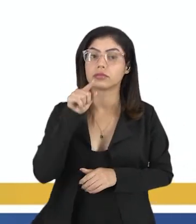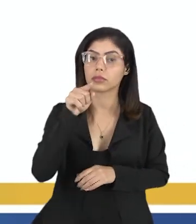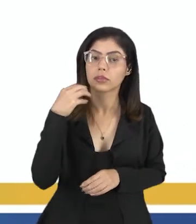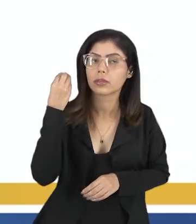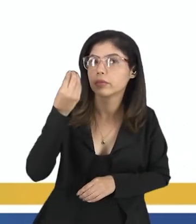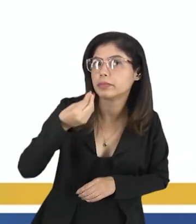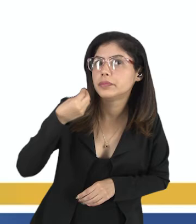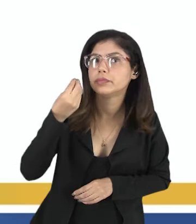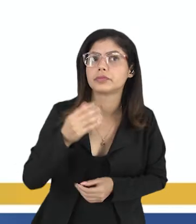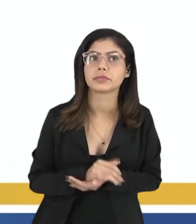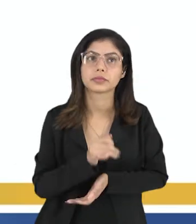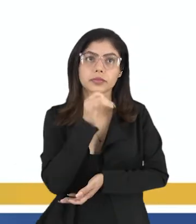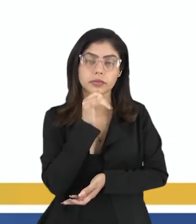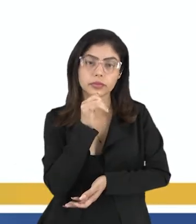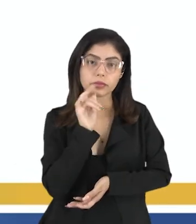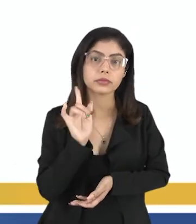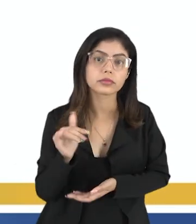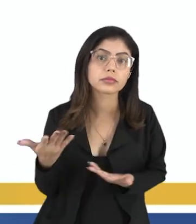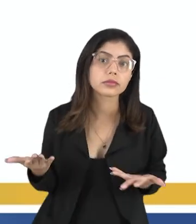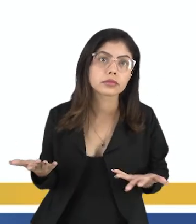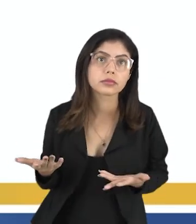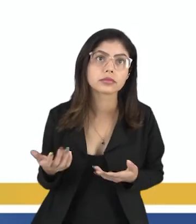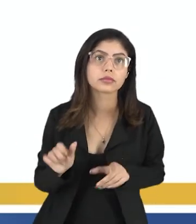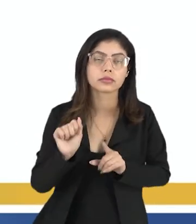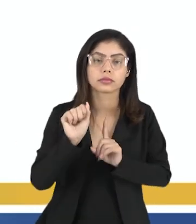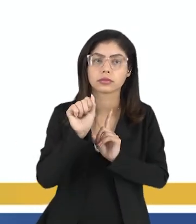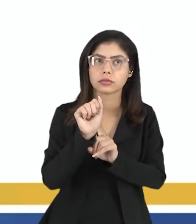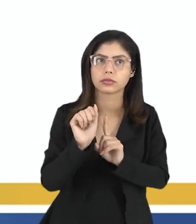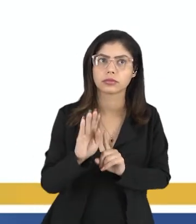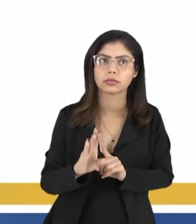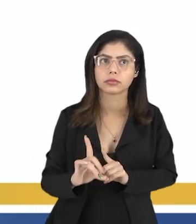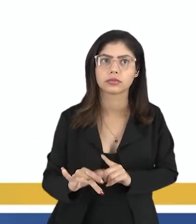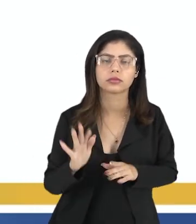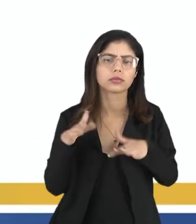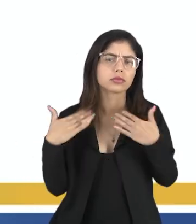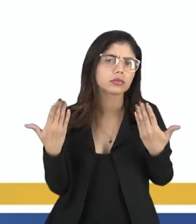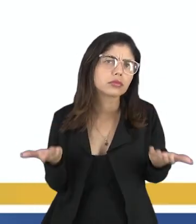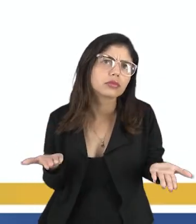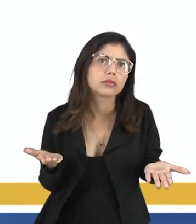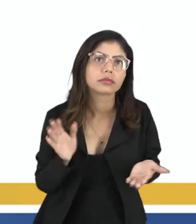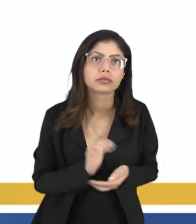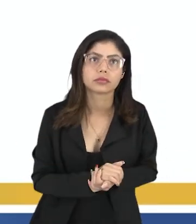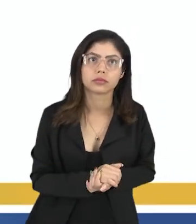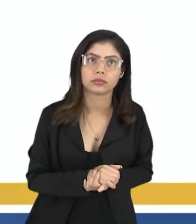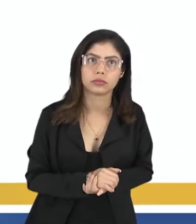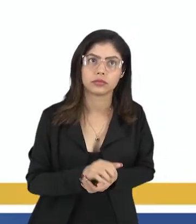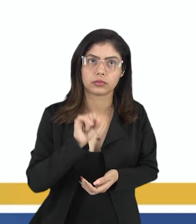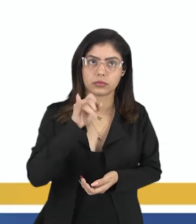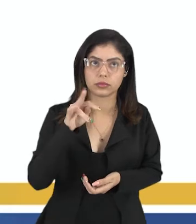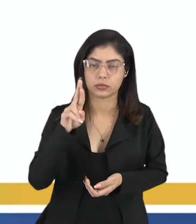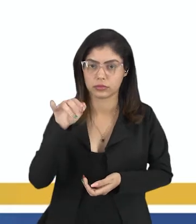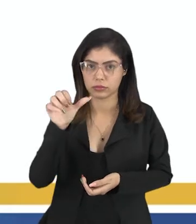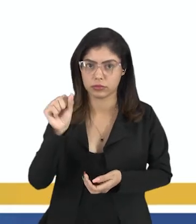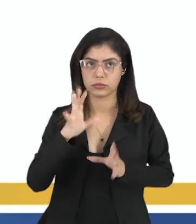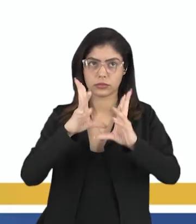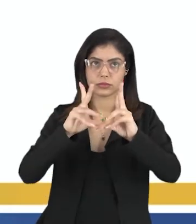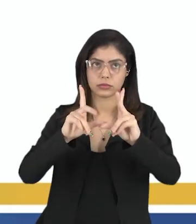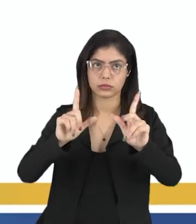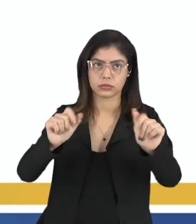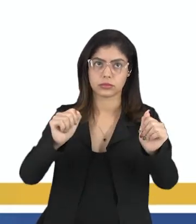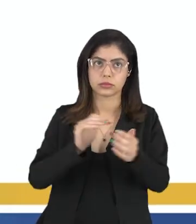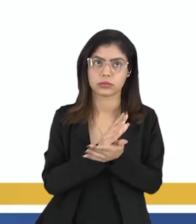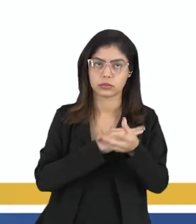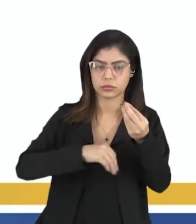Esta experiência é um exemplo de qual tipo de reação química? De síntese,